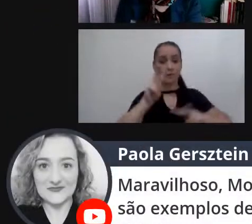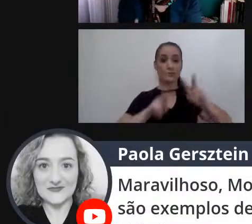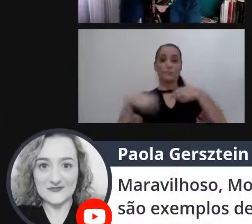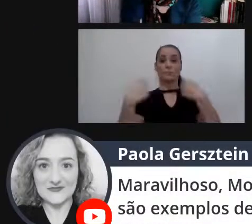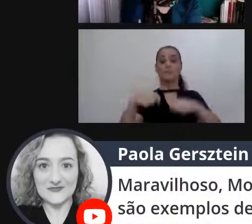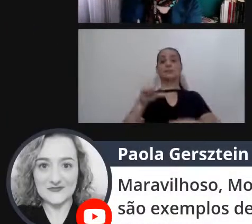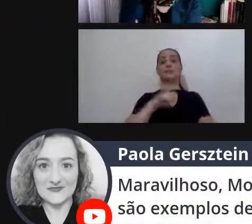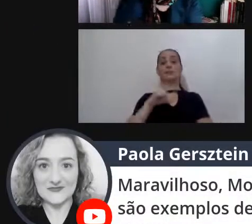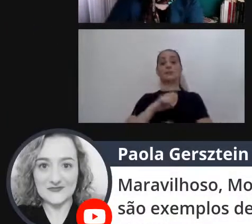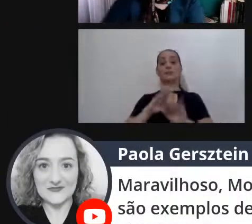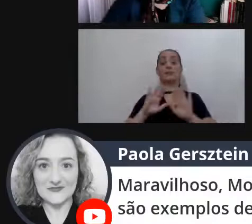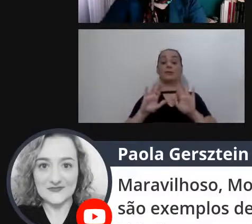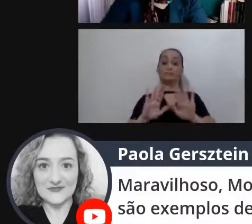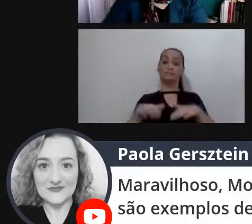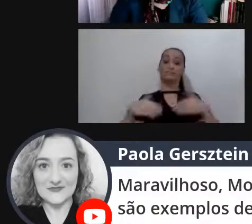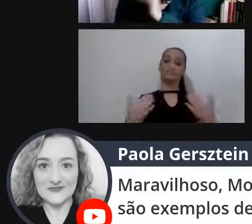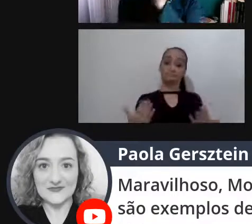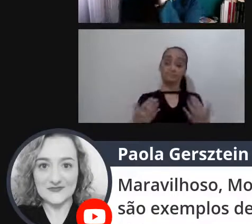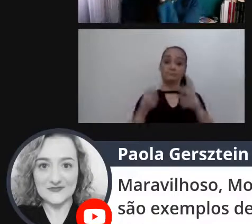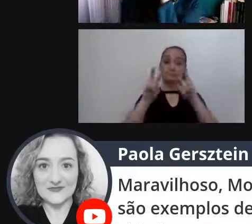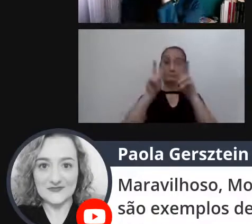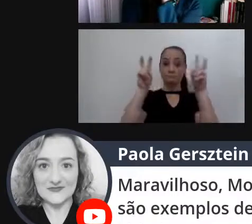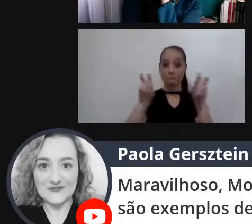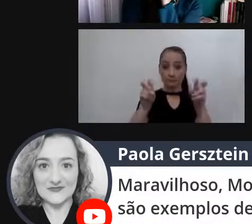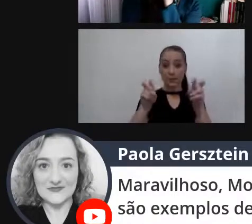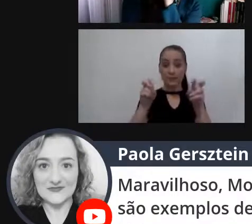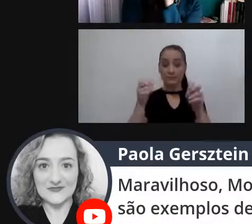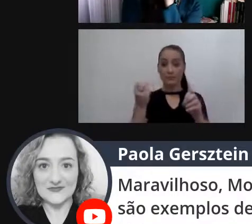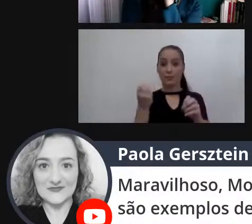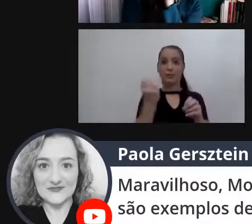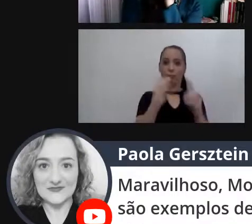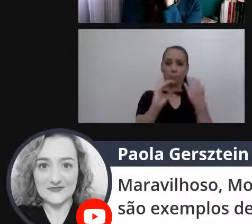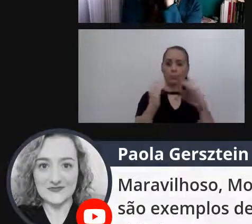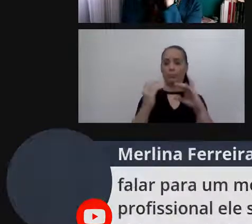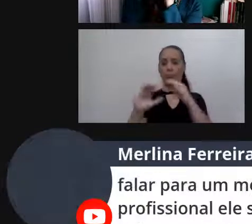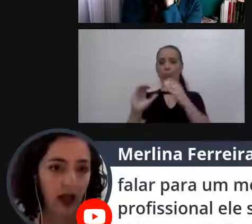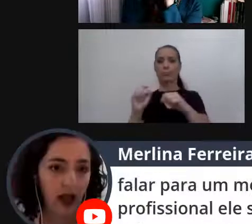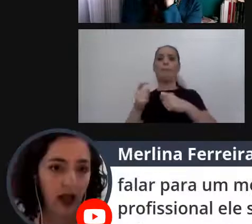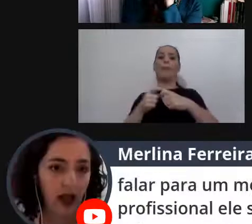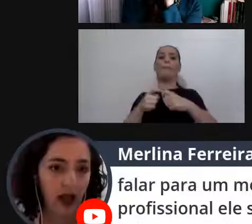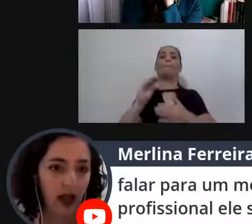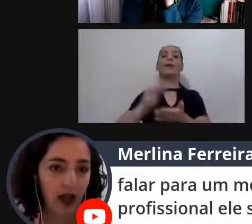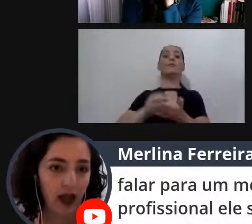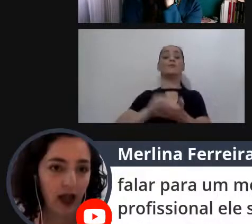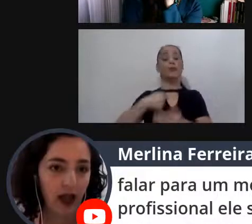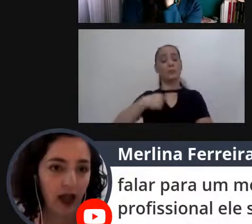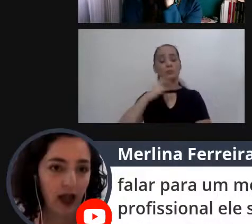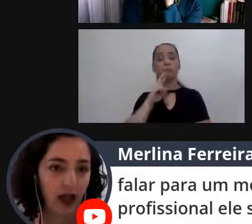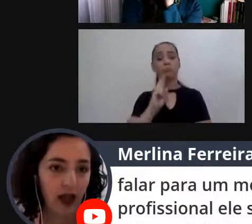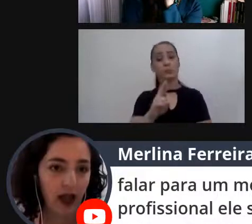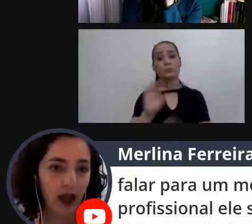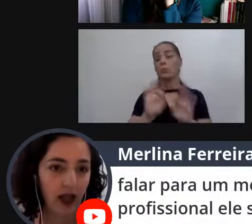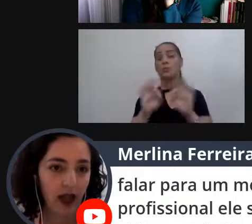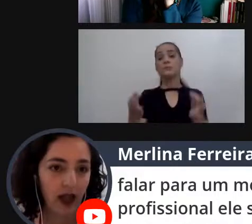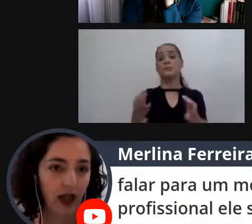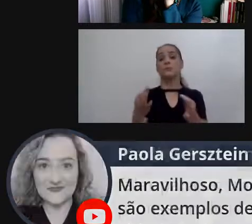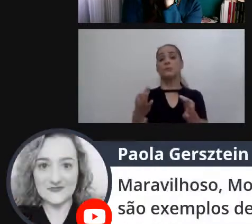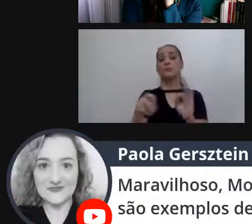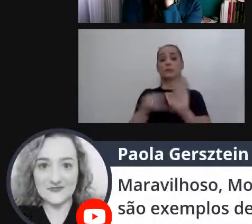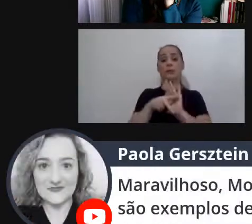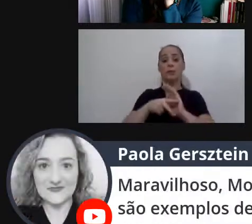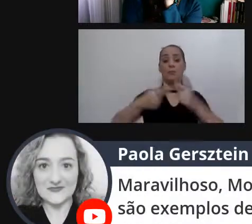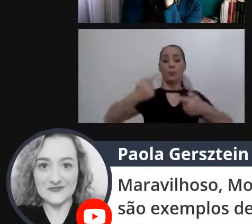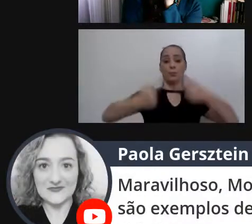daí, tem essas questões que foram colocadas. Falta médicos. Aí eu respondo, é simples. Falta uma política